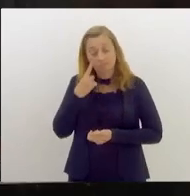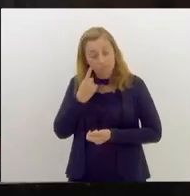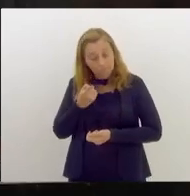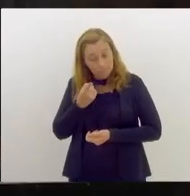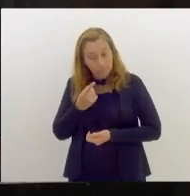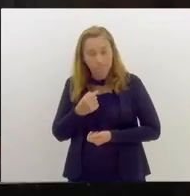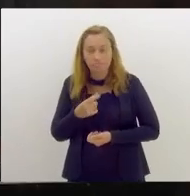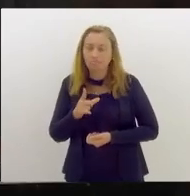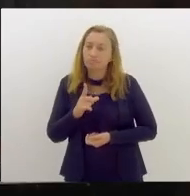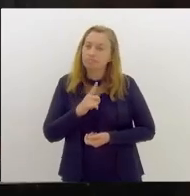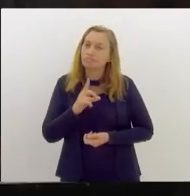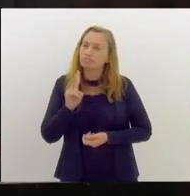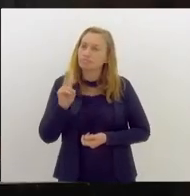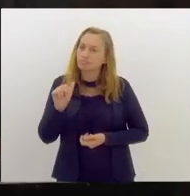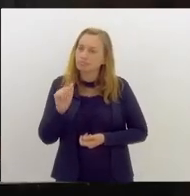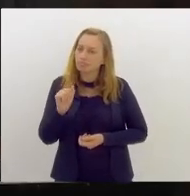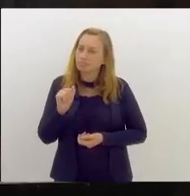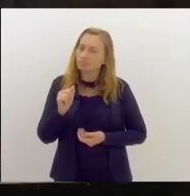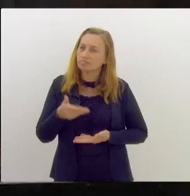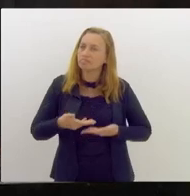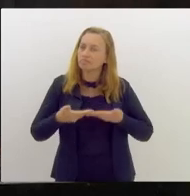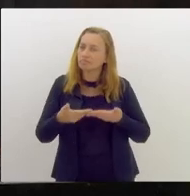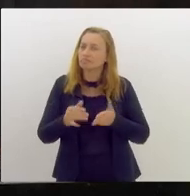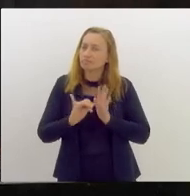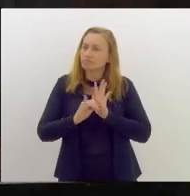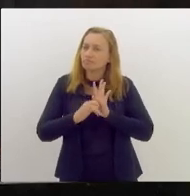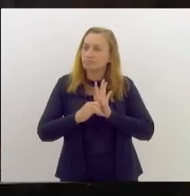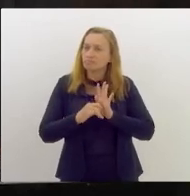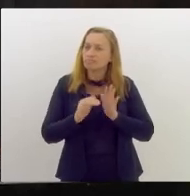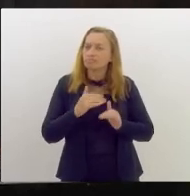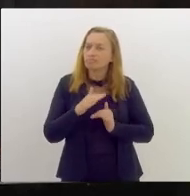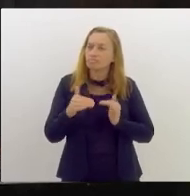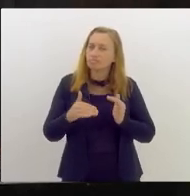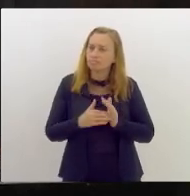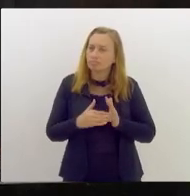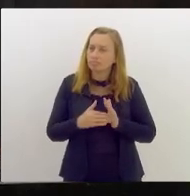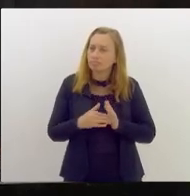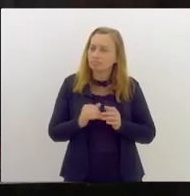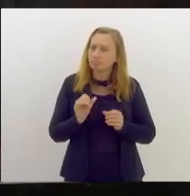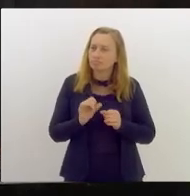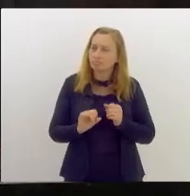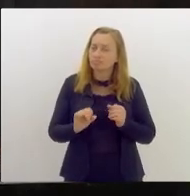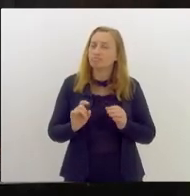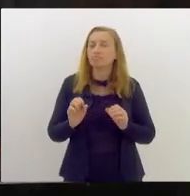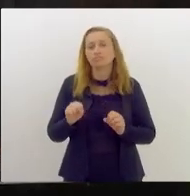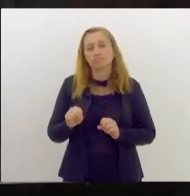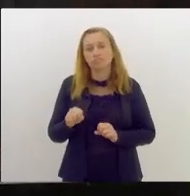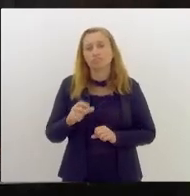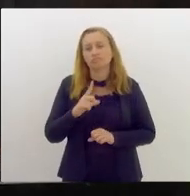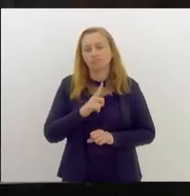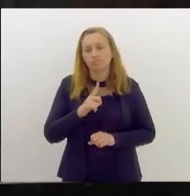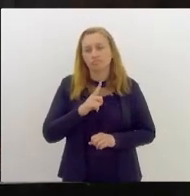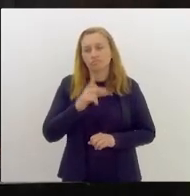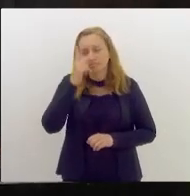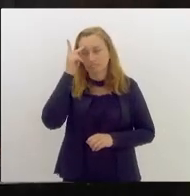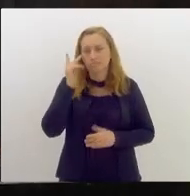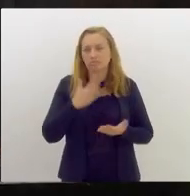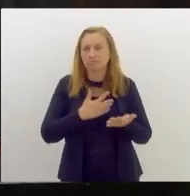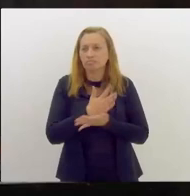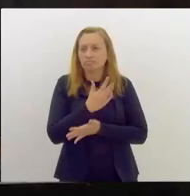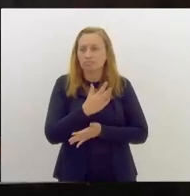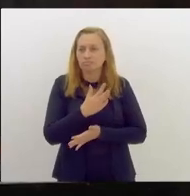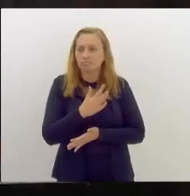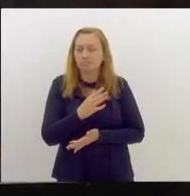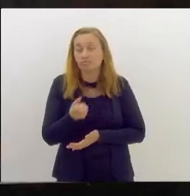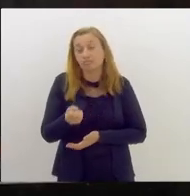de que as vagas oferecidas no edital foram todas preenchidas ainda assim a candidatos aprovados que